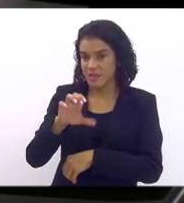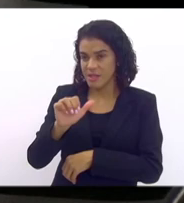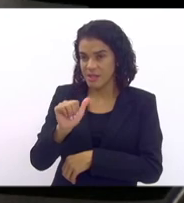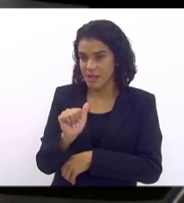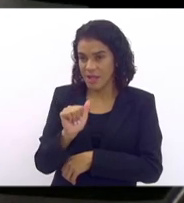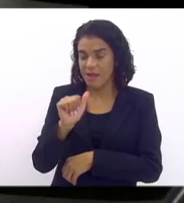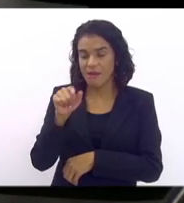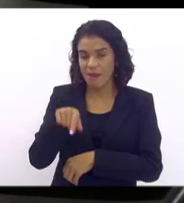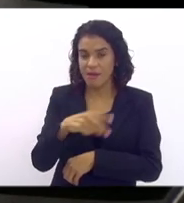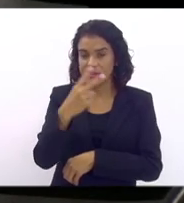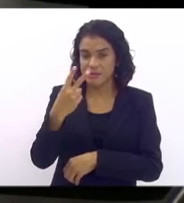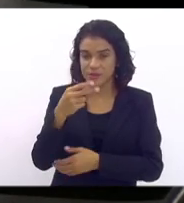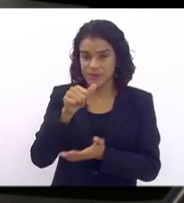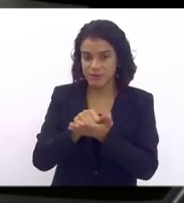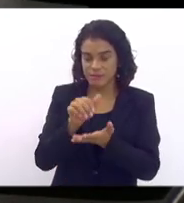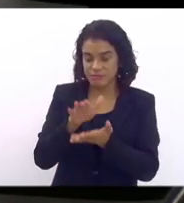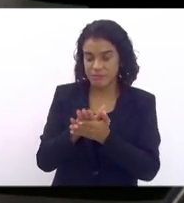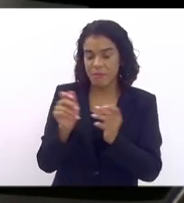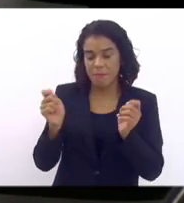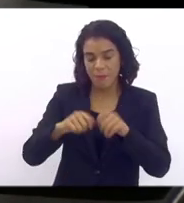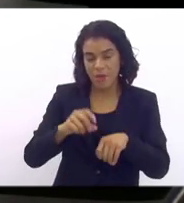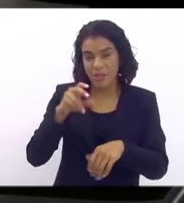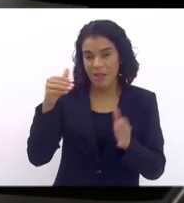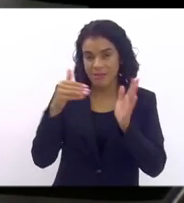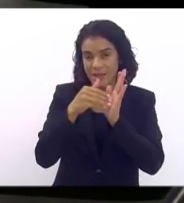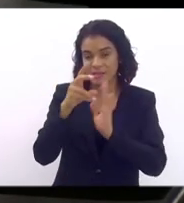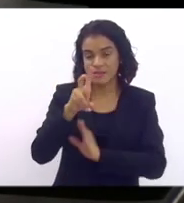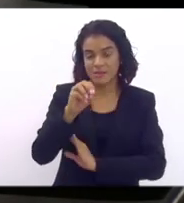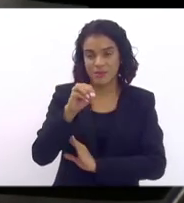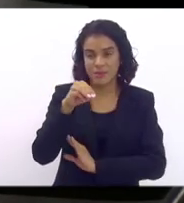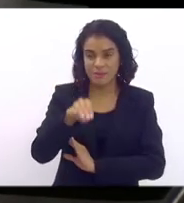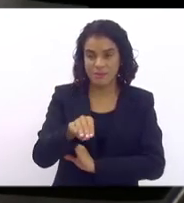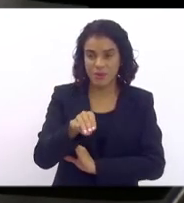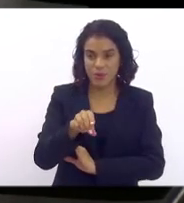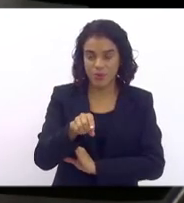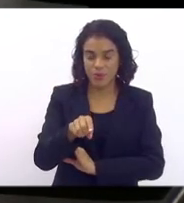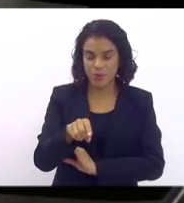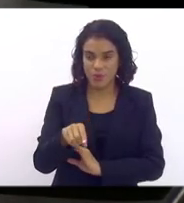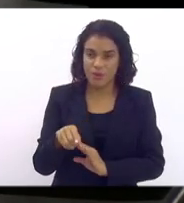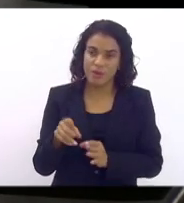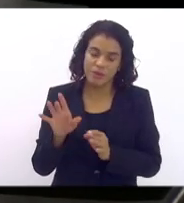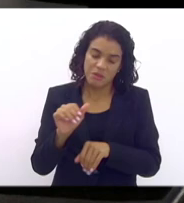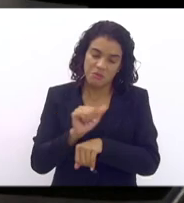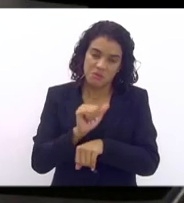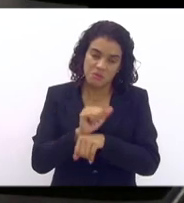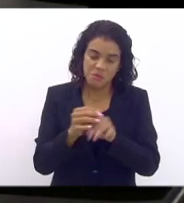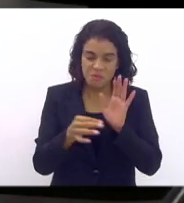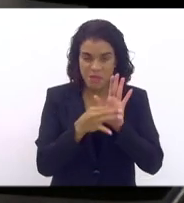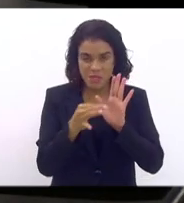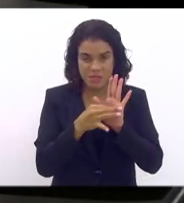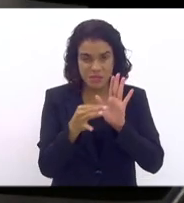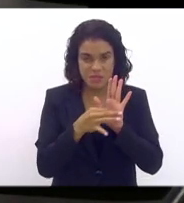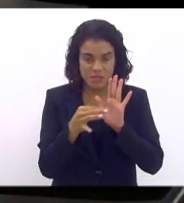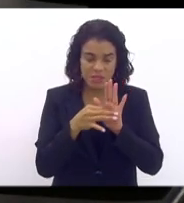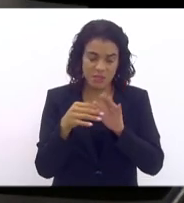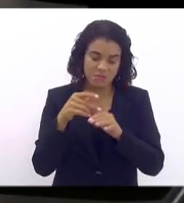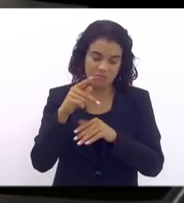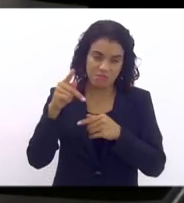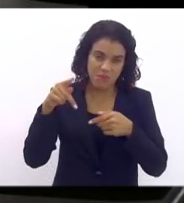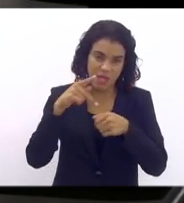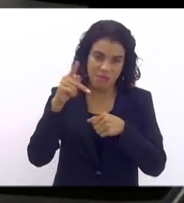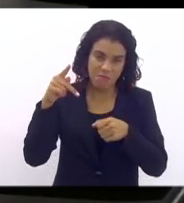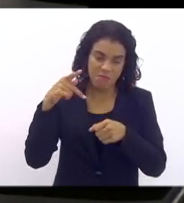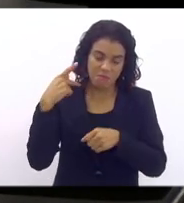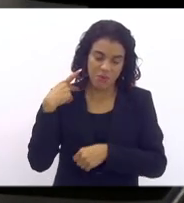autuação né que pode chegar até 50.000 né isso a gente tá esperando o parecer da procuradoria pra gente aplicar ela mas já temos